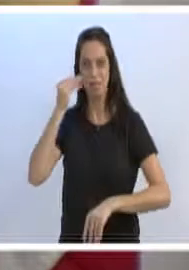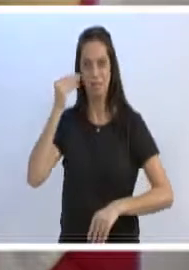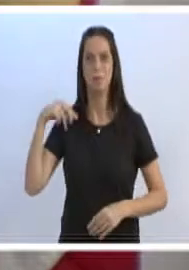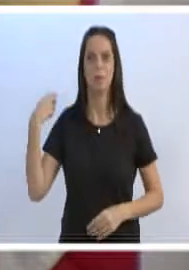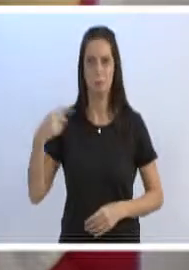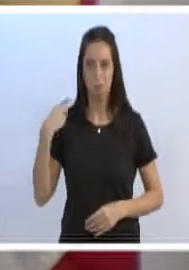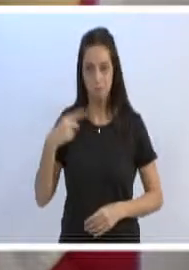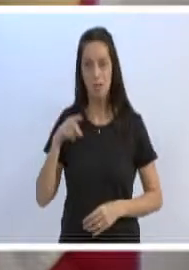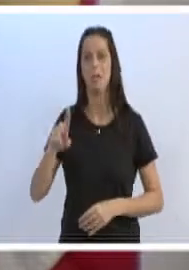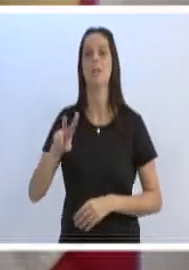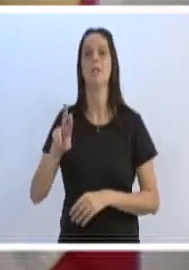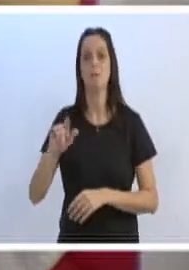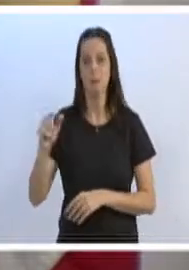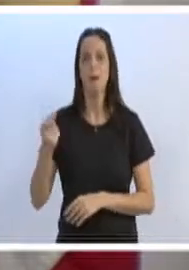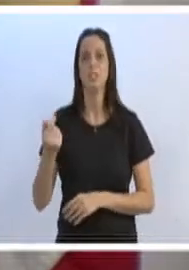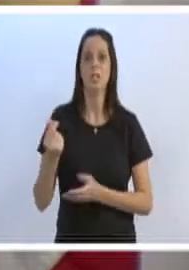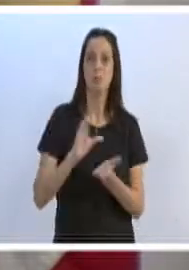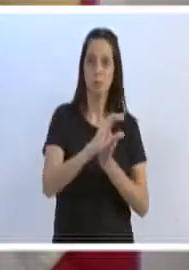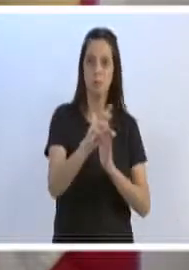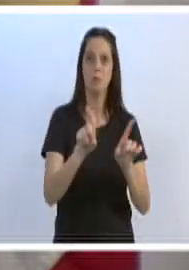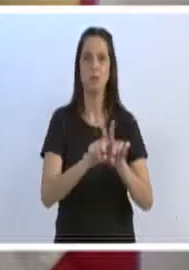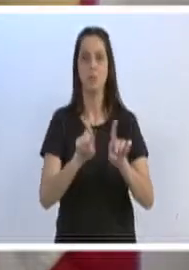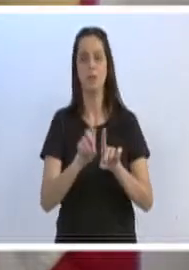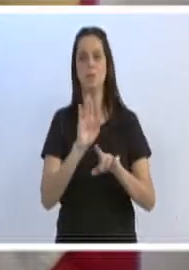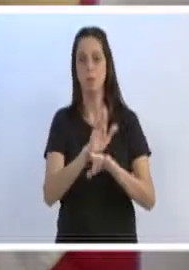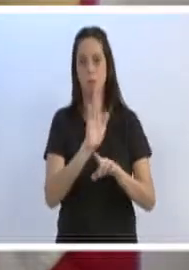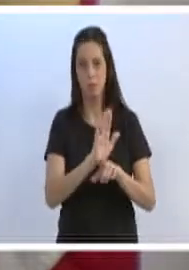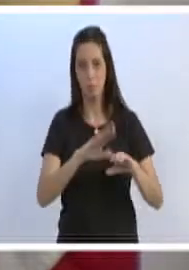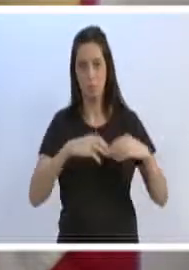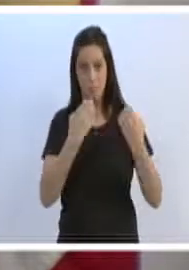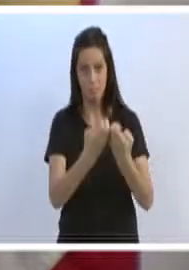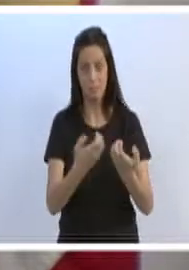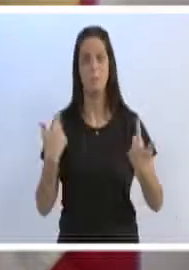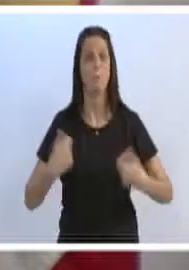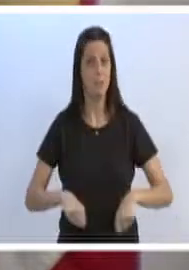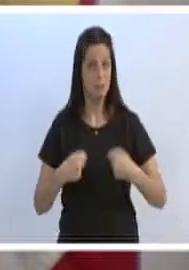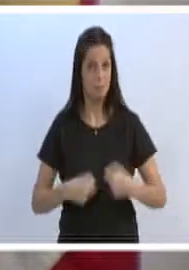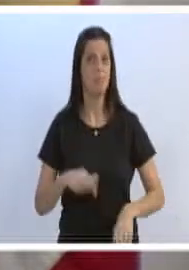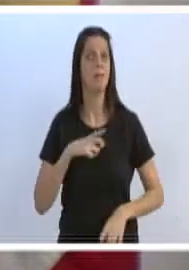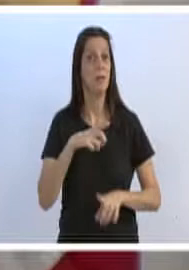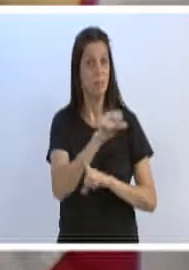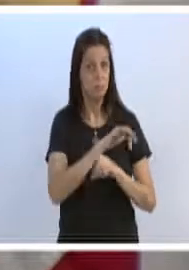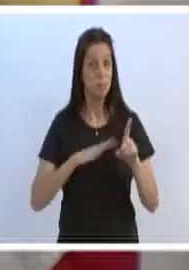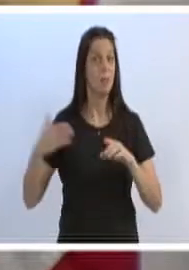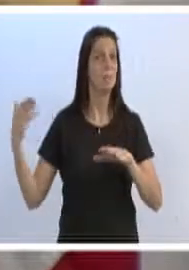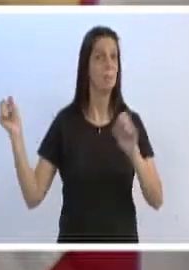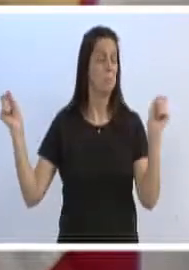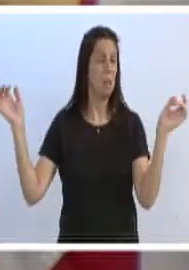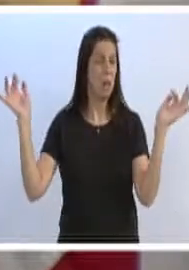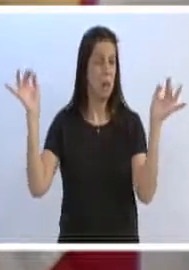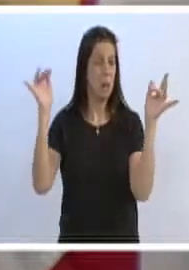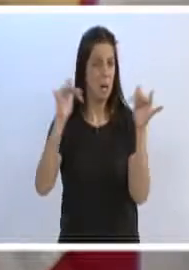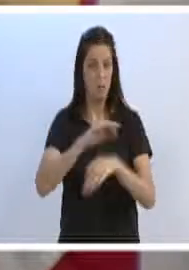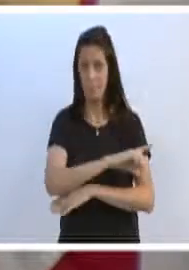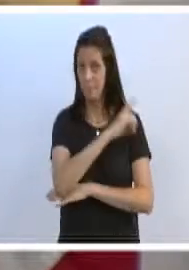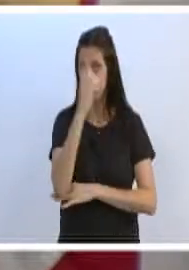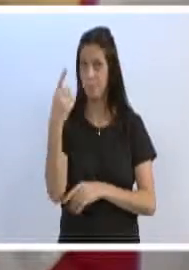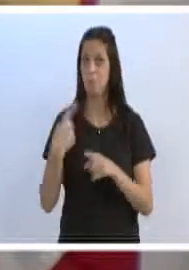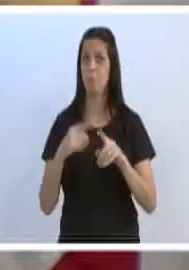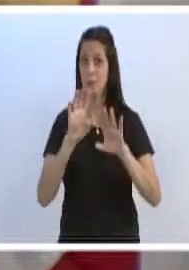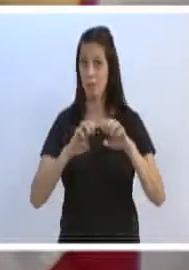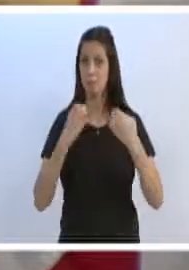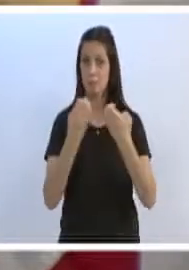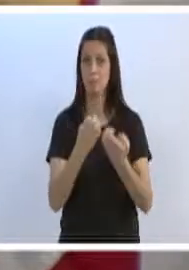está deliberando sobre esse processo é fundamental que tenhamos uma participação da nossa sociedade nesse evento que não deixa de ser um evento gospel